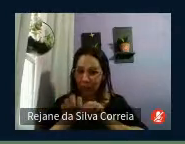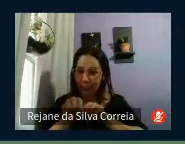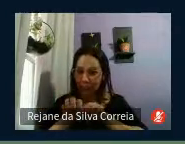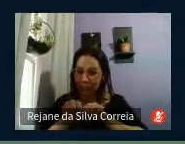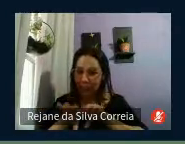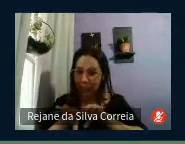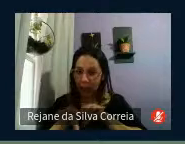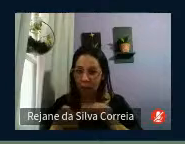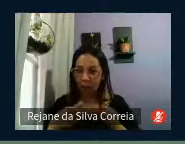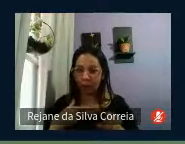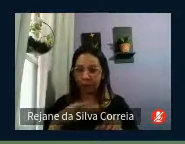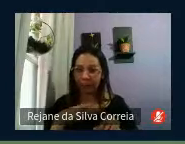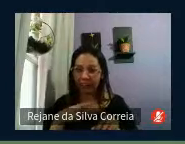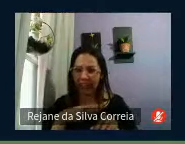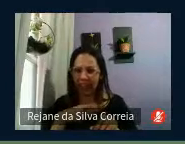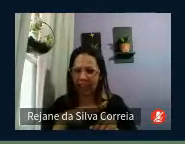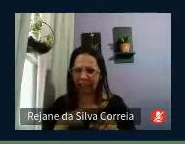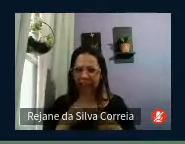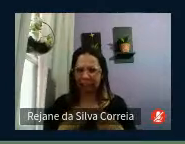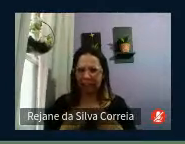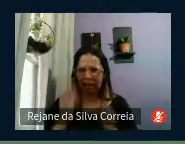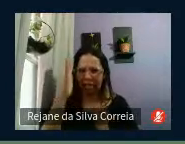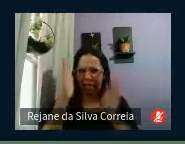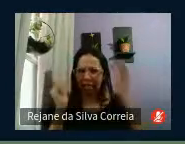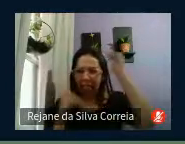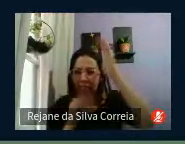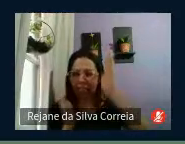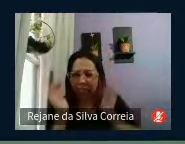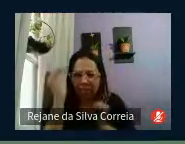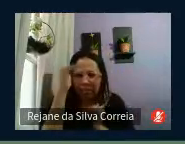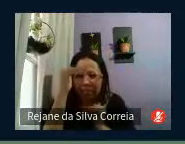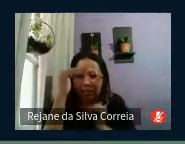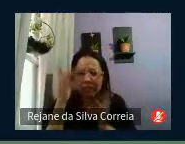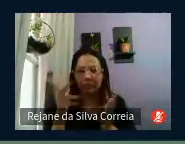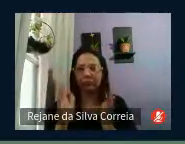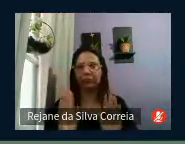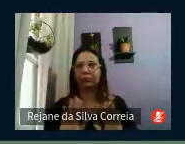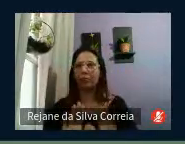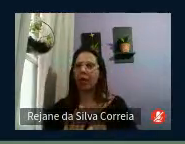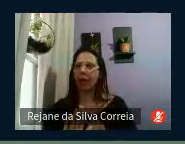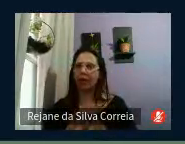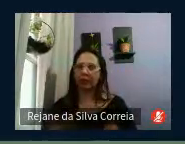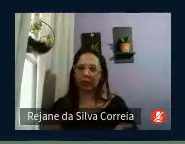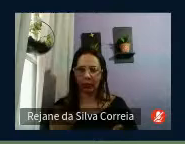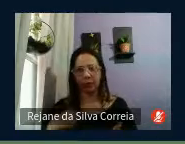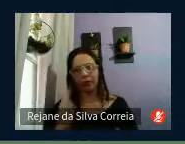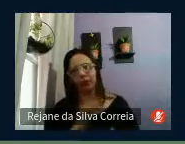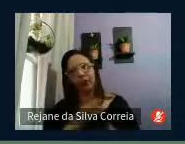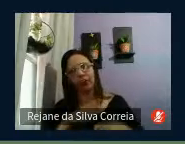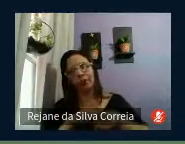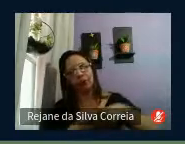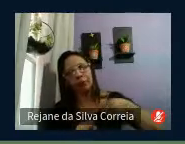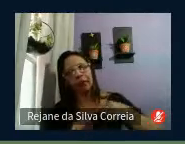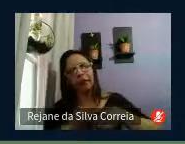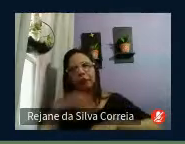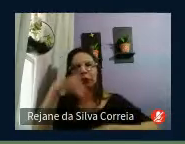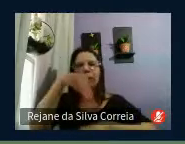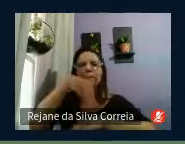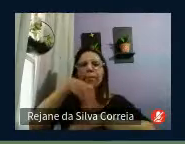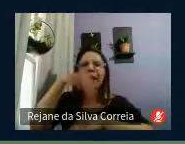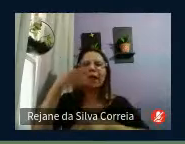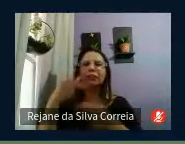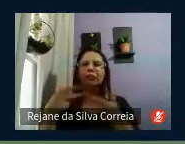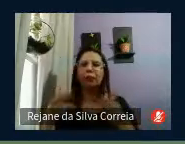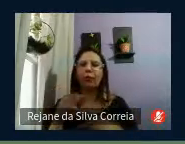nós, estava um pouco engessada, porque nós tínhamos ali formandos, graduados, mestres e doutores em quê? Em